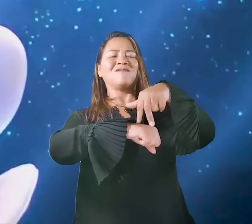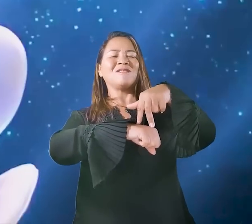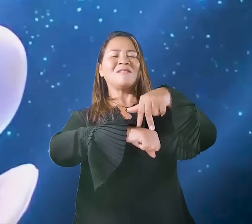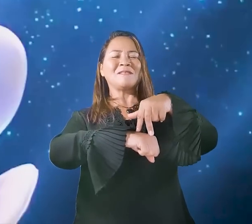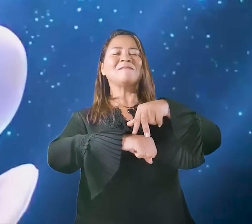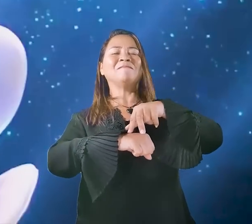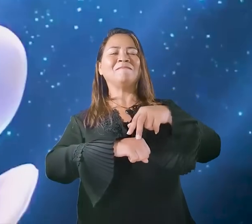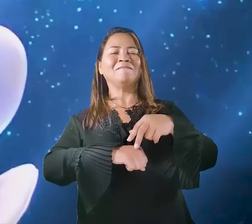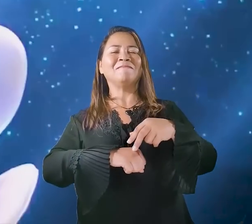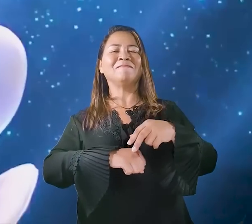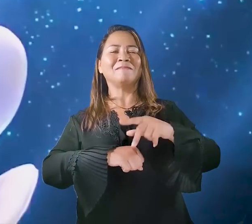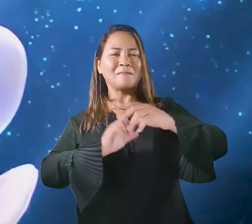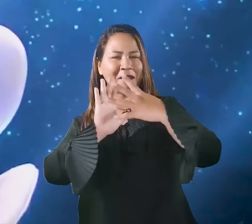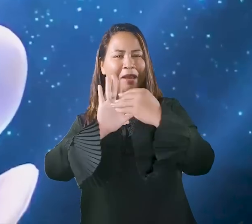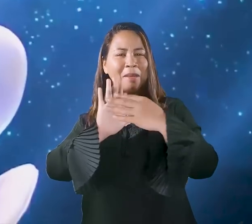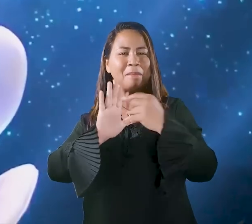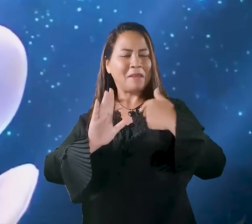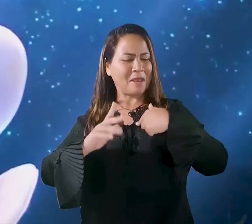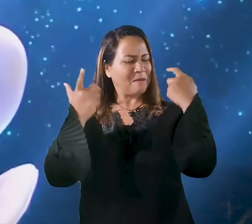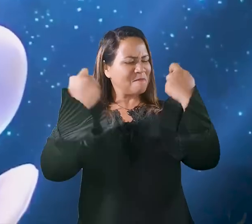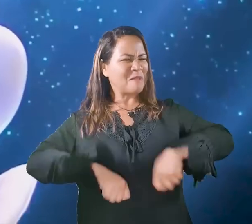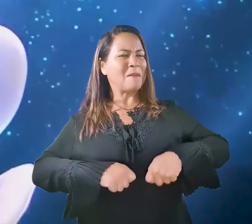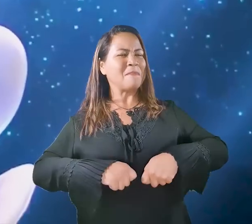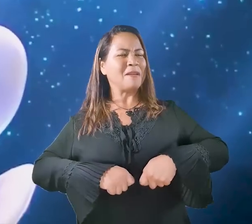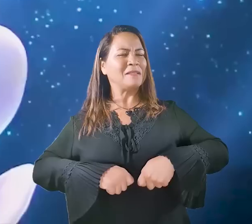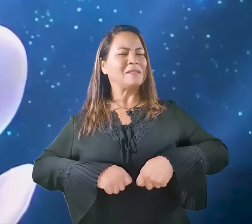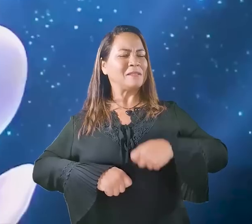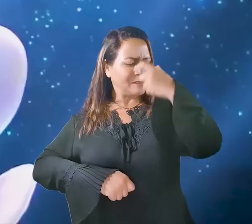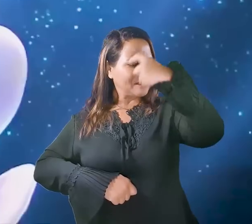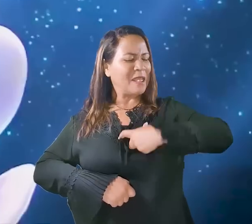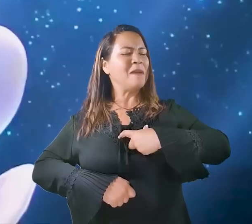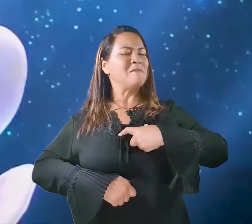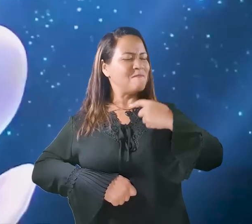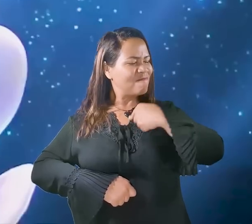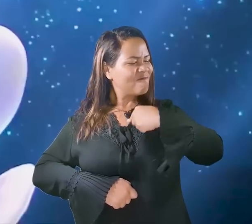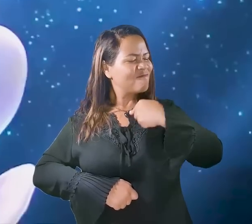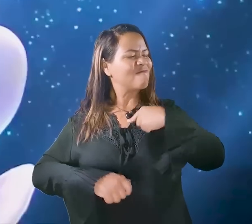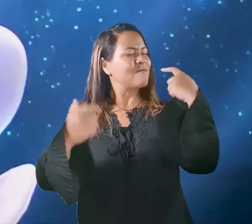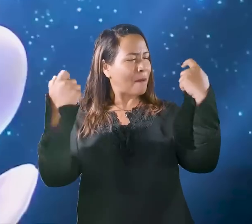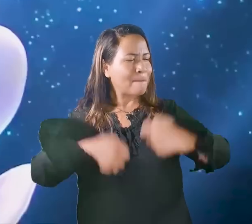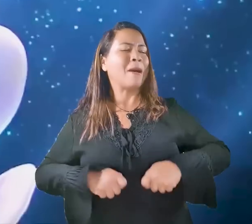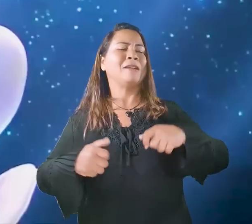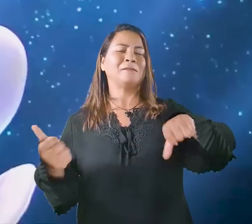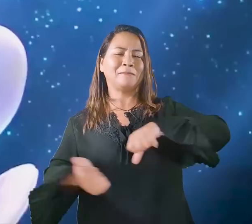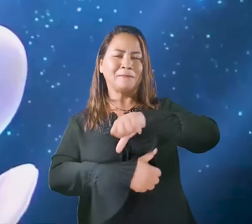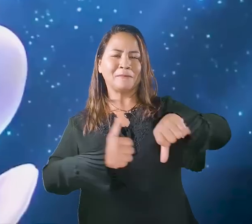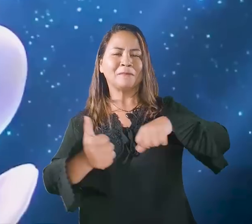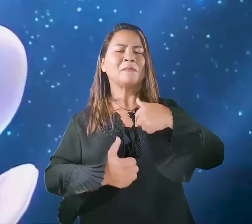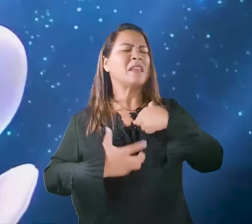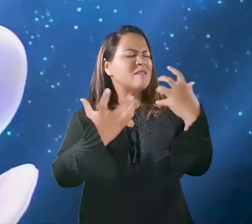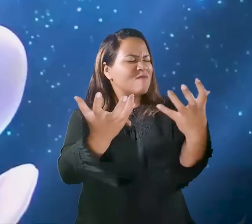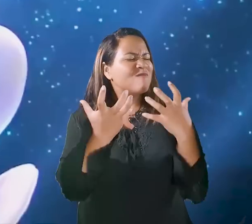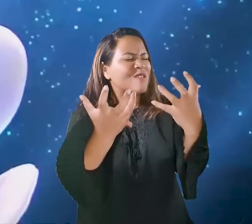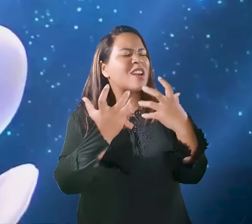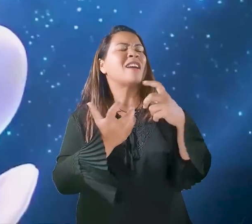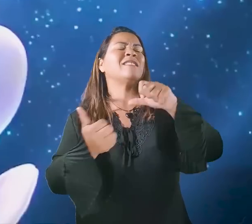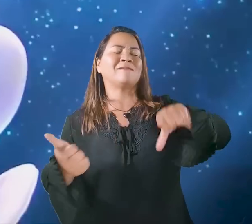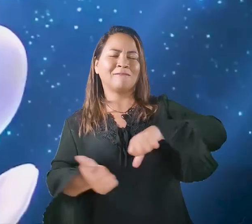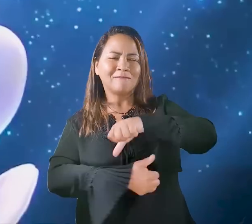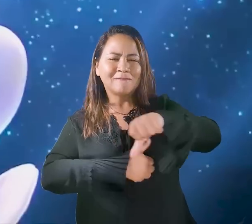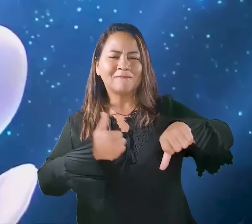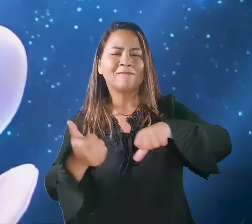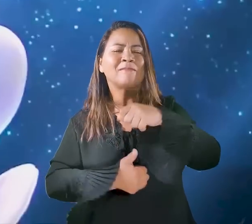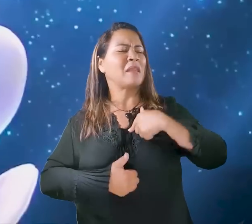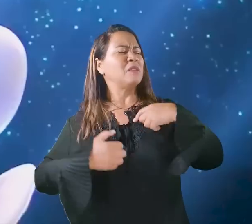mudança. Quando você diz eu sou a mudança, você diz, eu posso mudar. Eu quero mudar. Eu estou